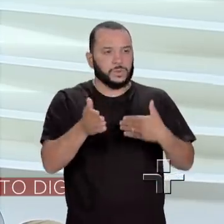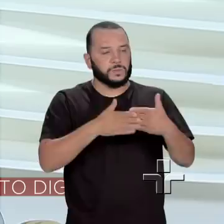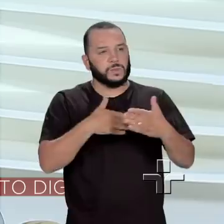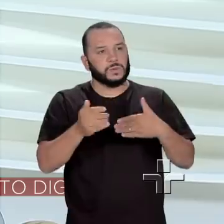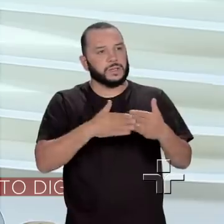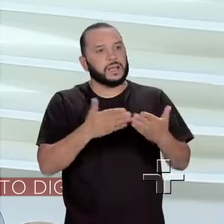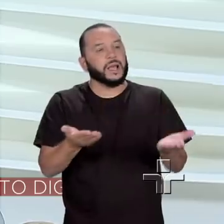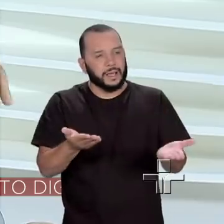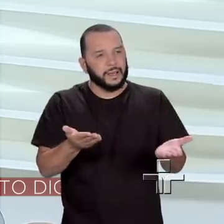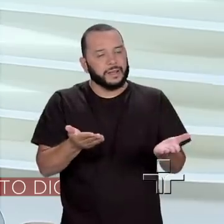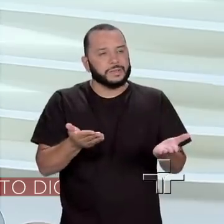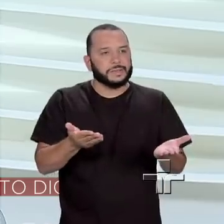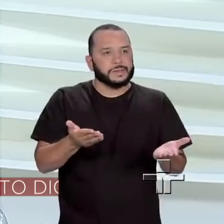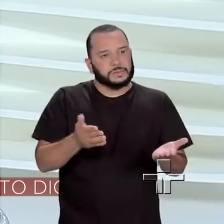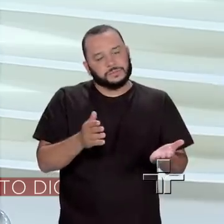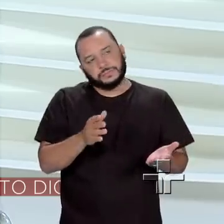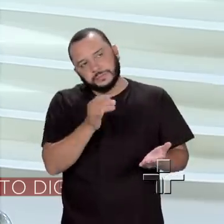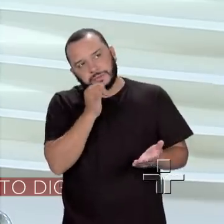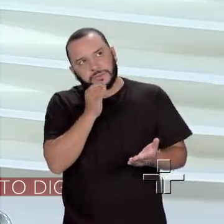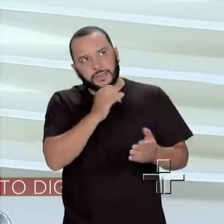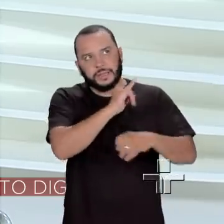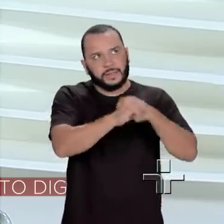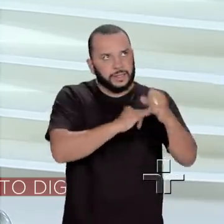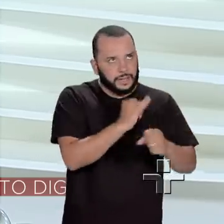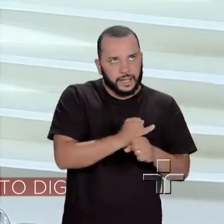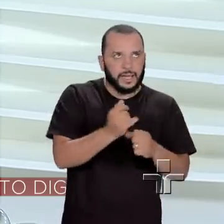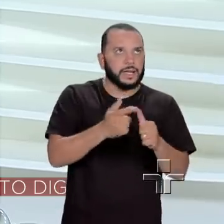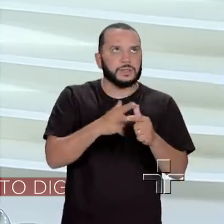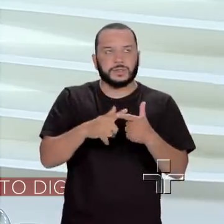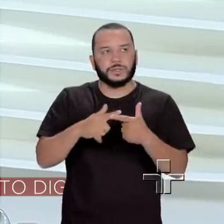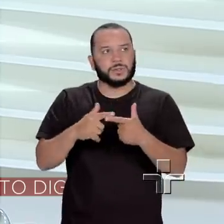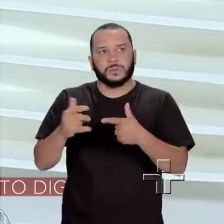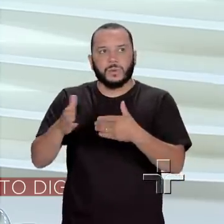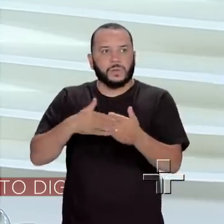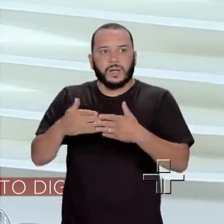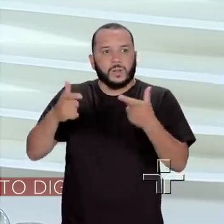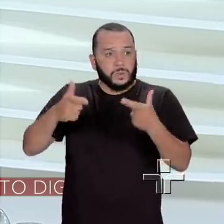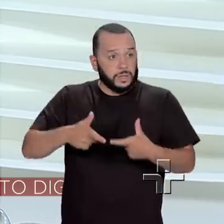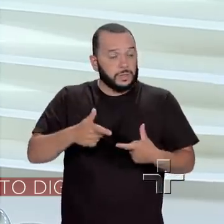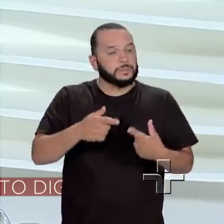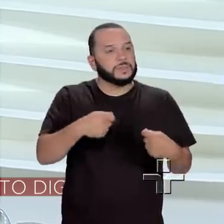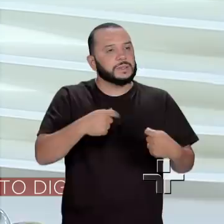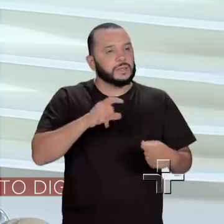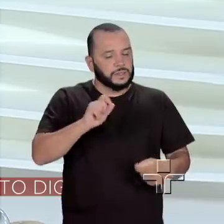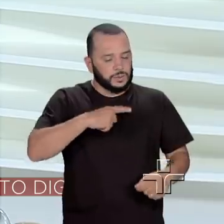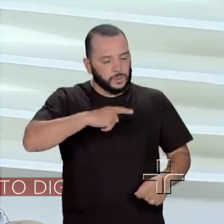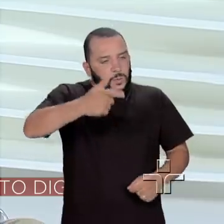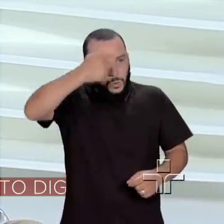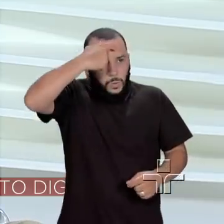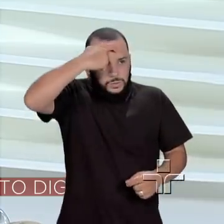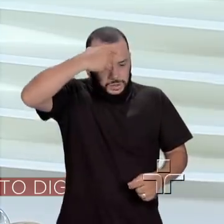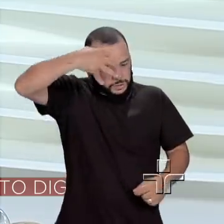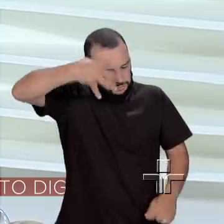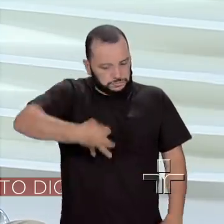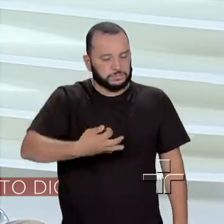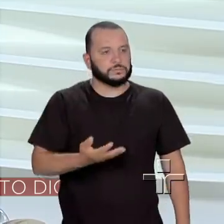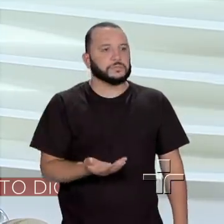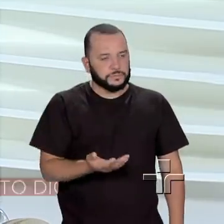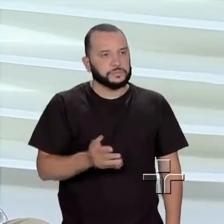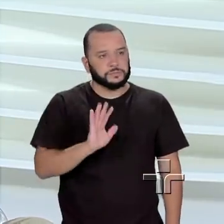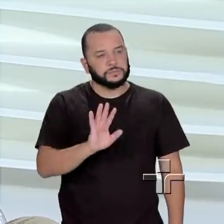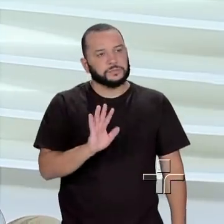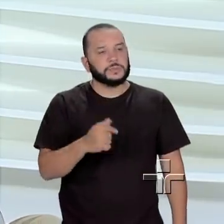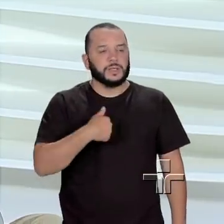qualquer espaço, seja ele virtual ou não, é exercitar o seu bom senso. Certo? Então, vez por outra, eu